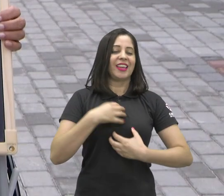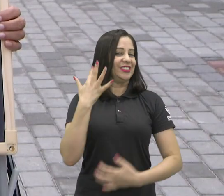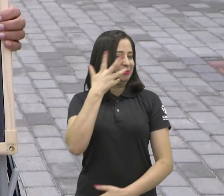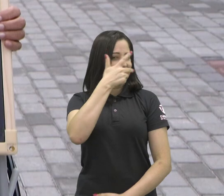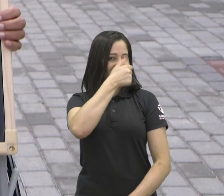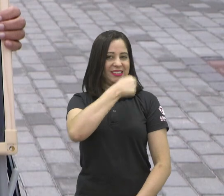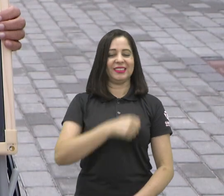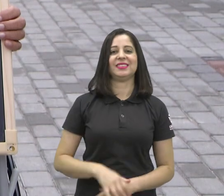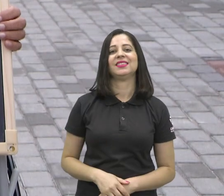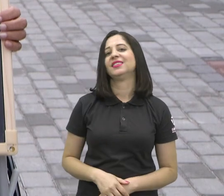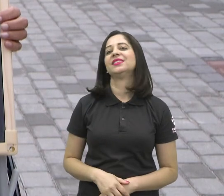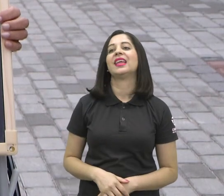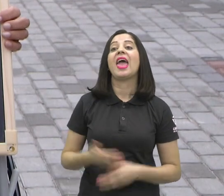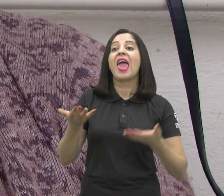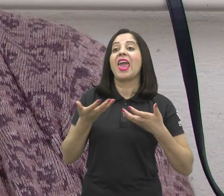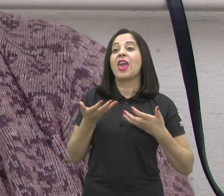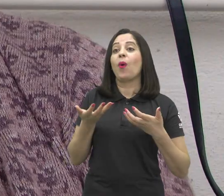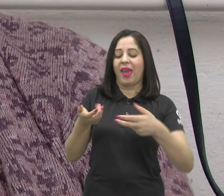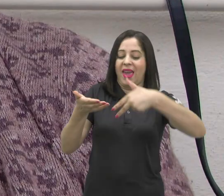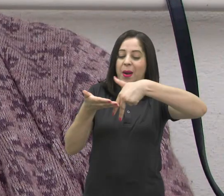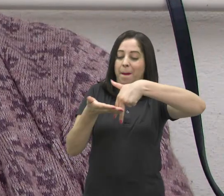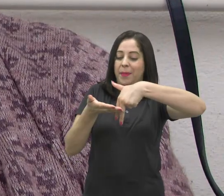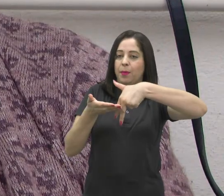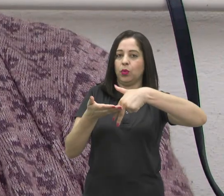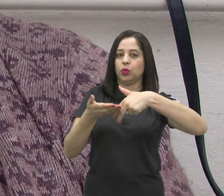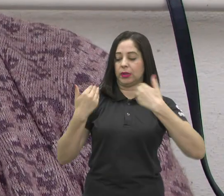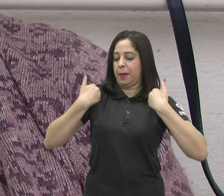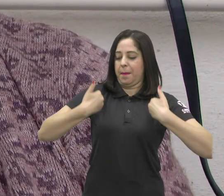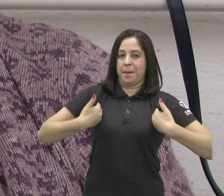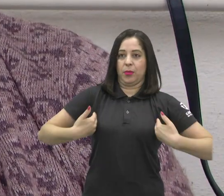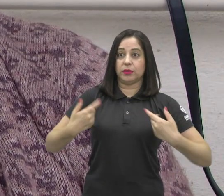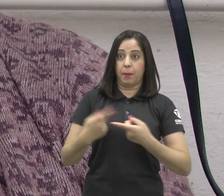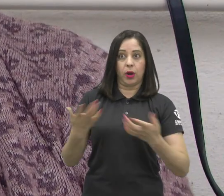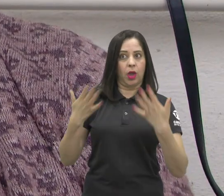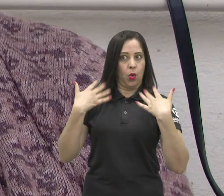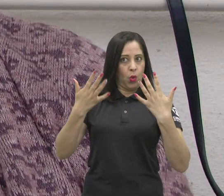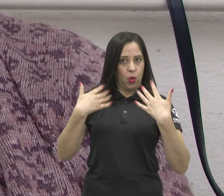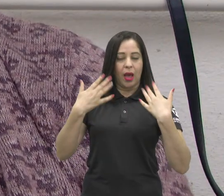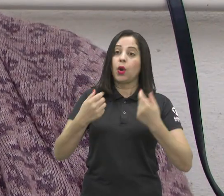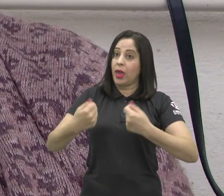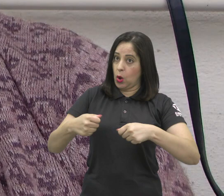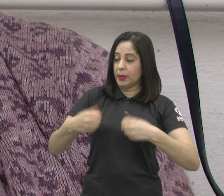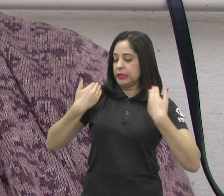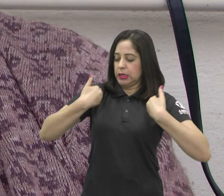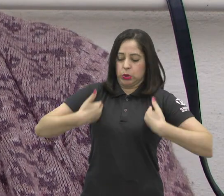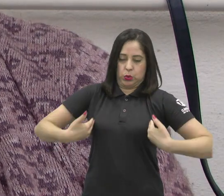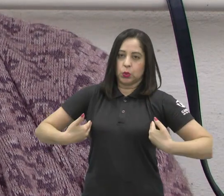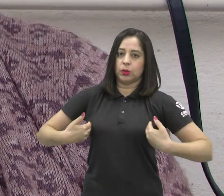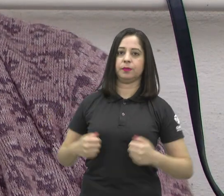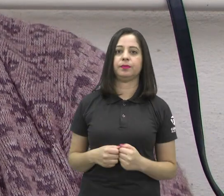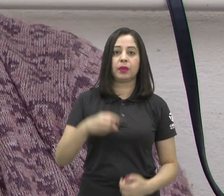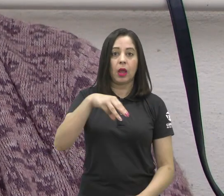novas para se sentir mais bonita. Bermuda e blusa de alcinha, que agora veio o verão e eu